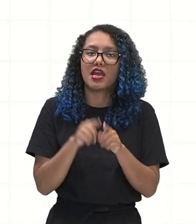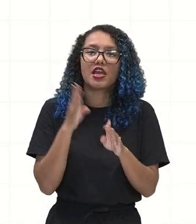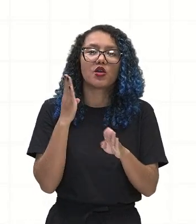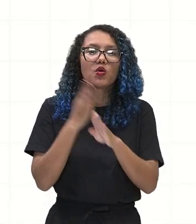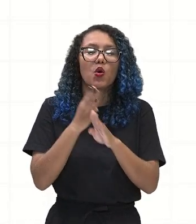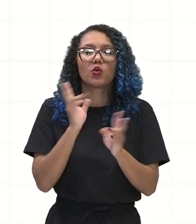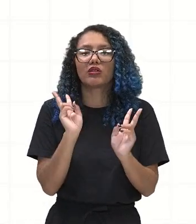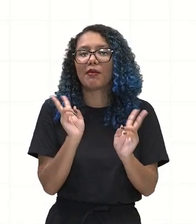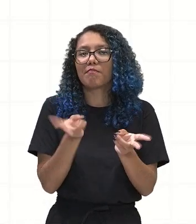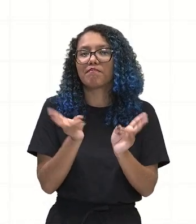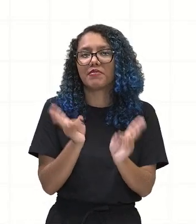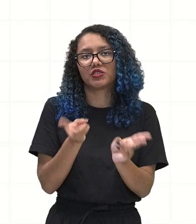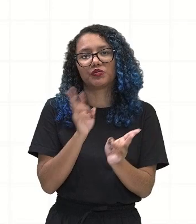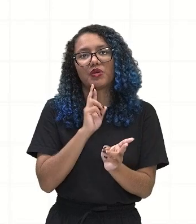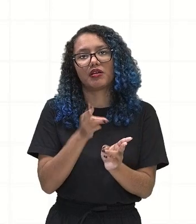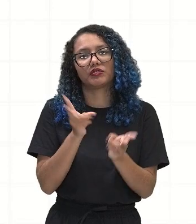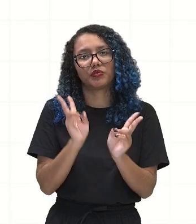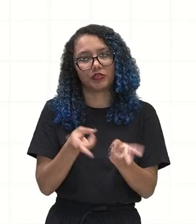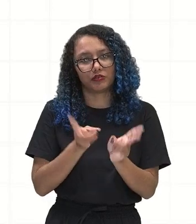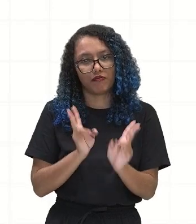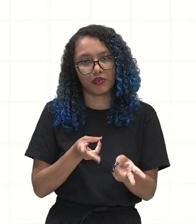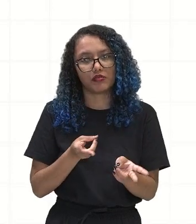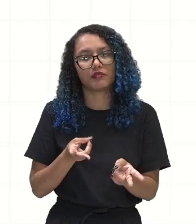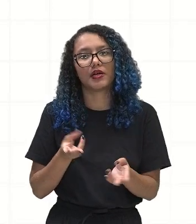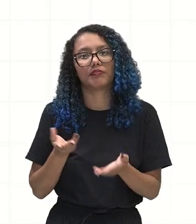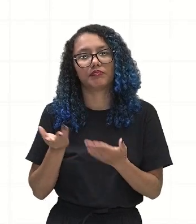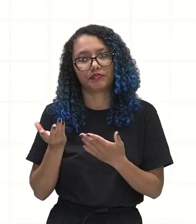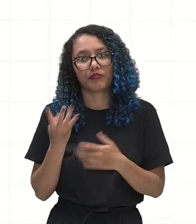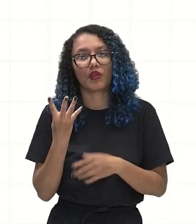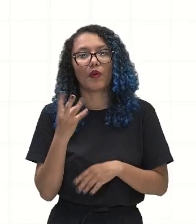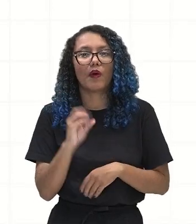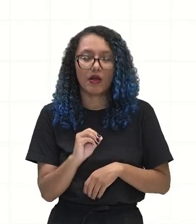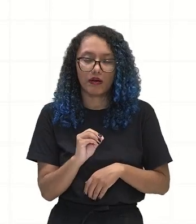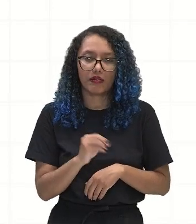resultado, 40.